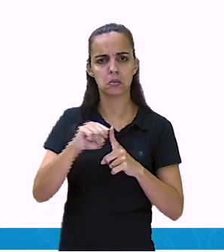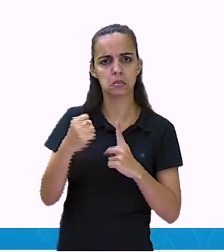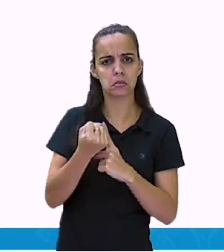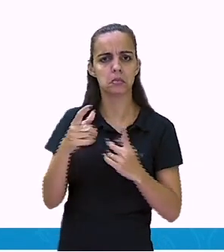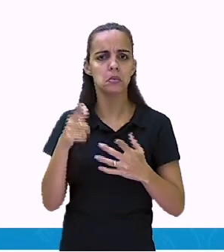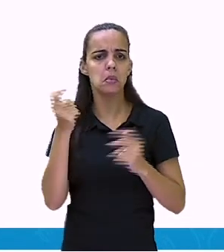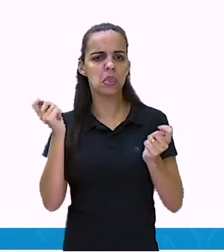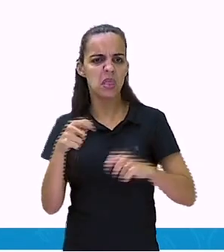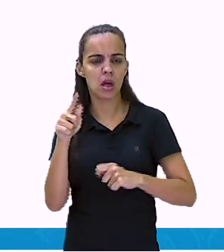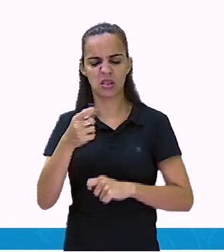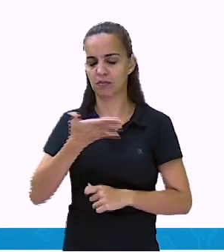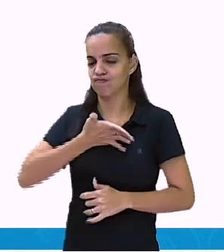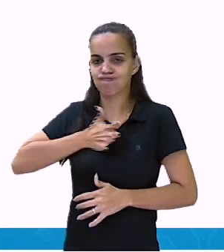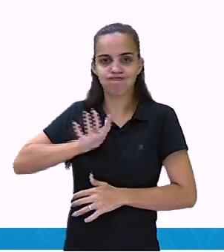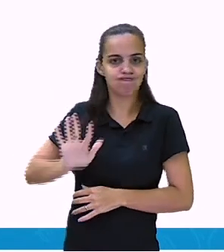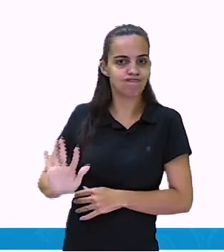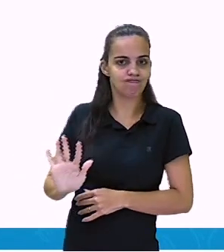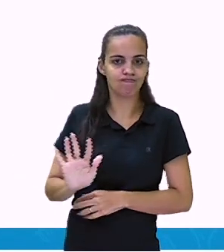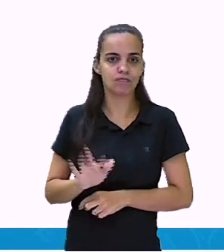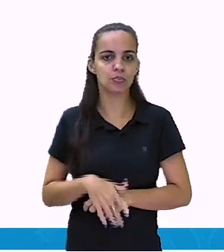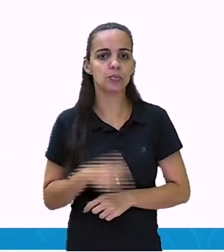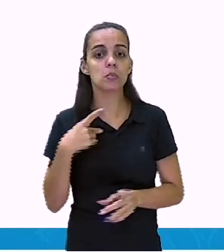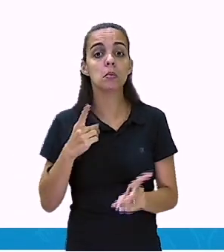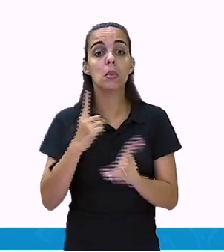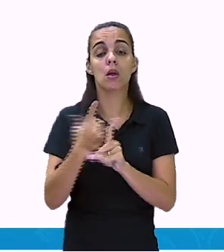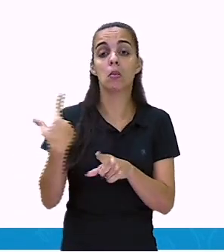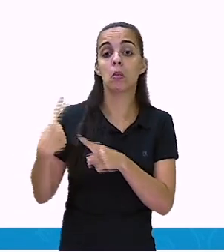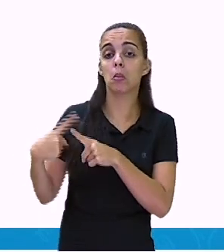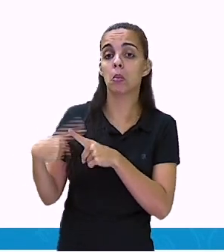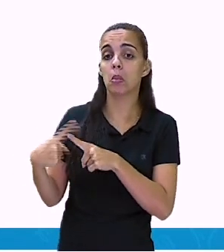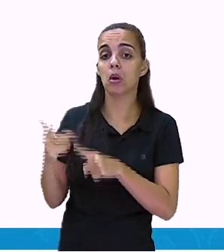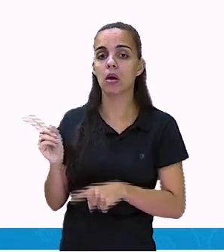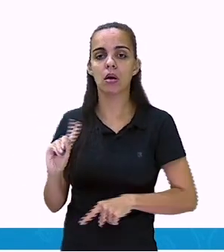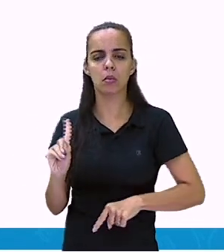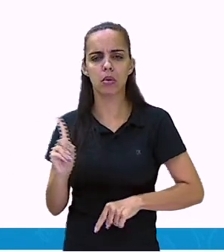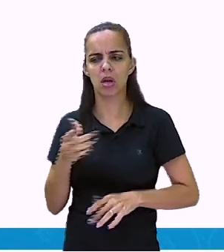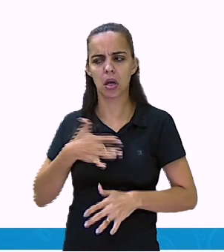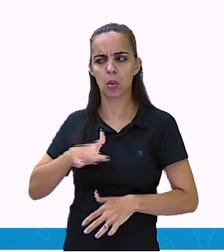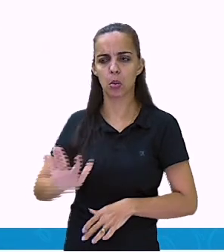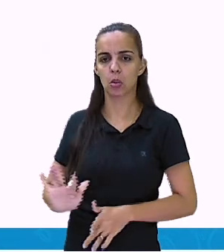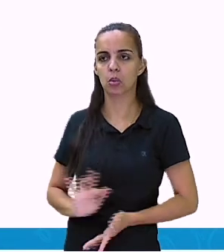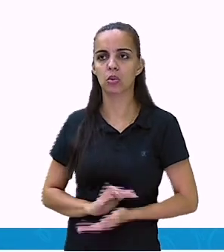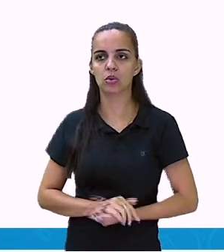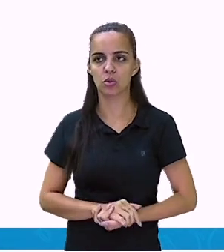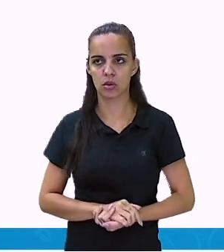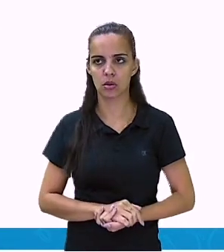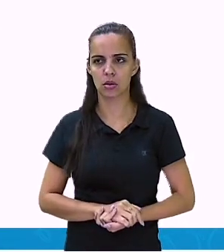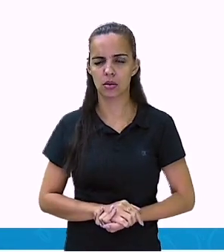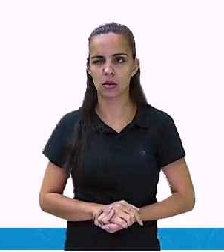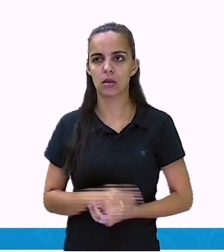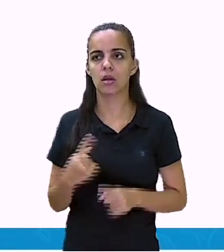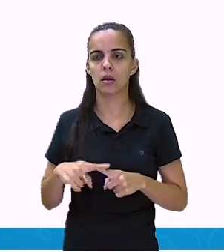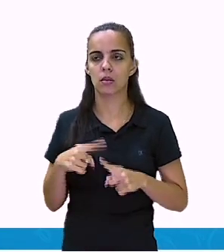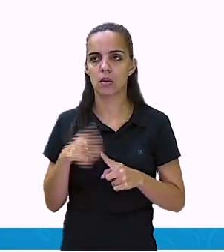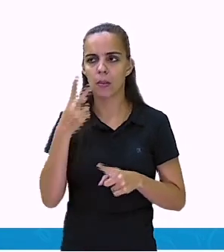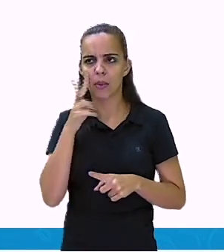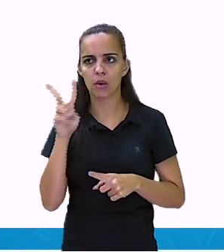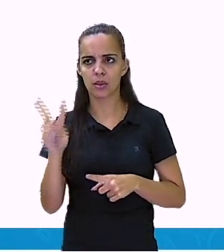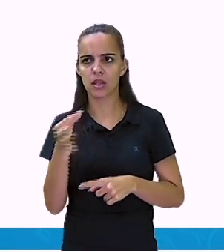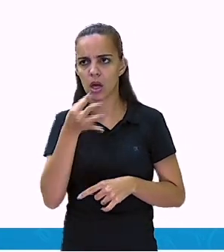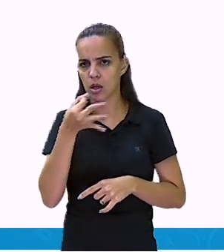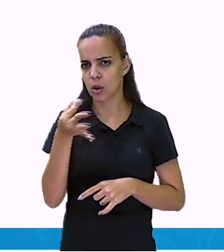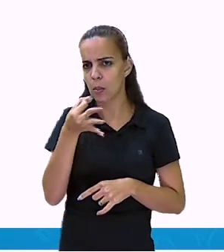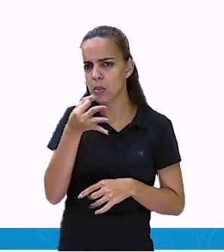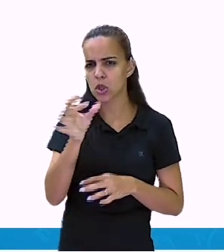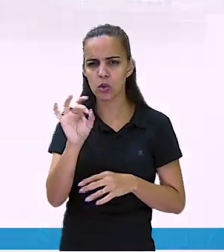tenha agradado. Descubra por que não agradou. São apenas dicas, tá? Para você,